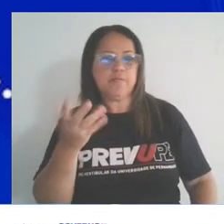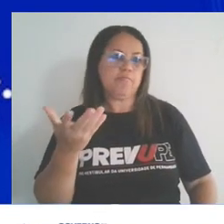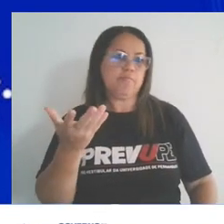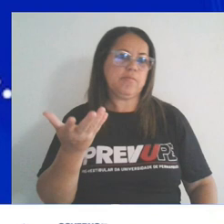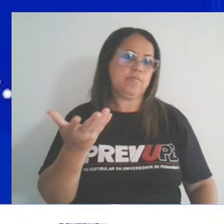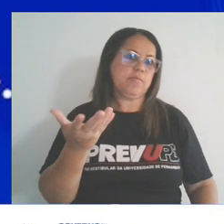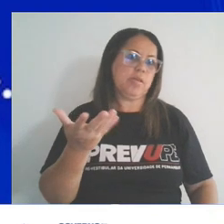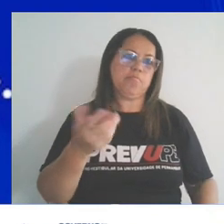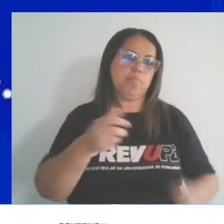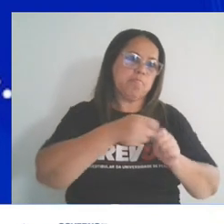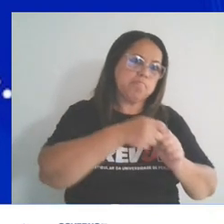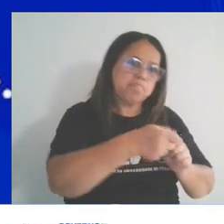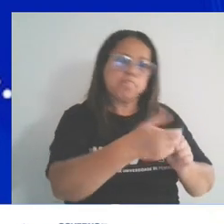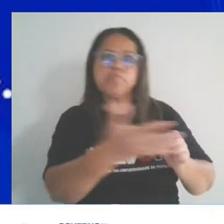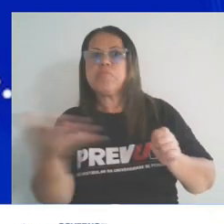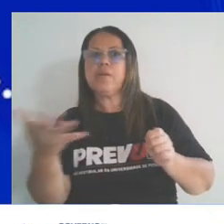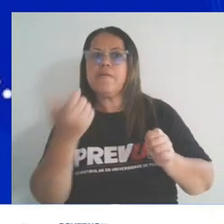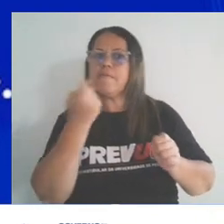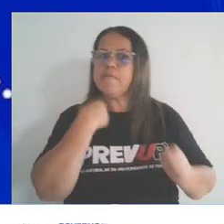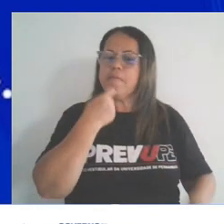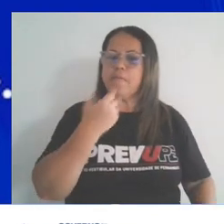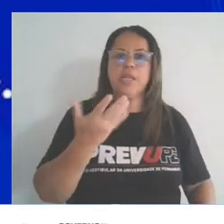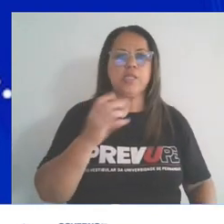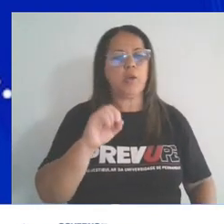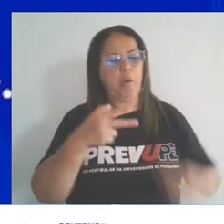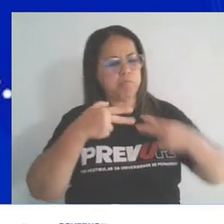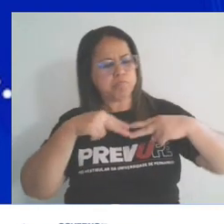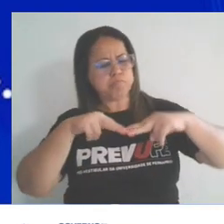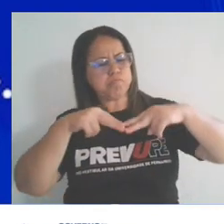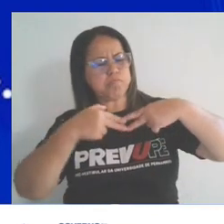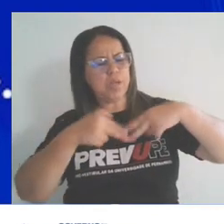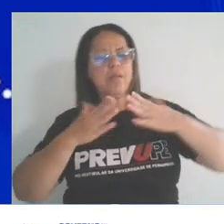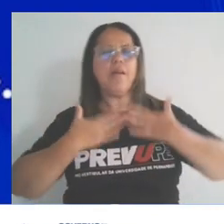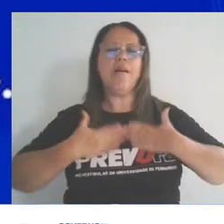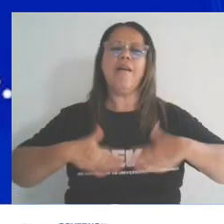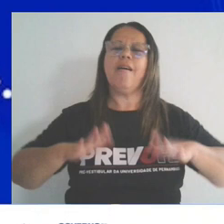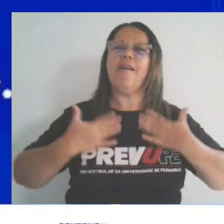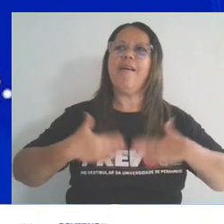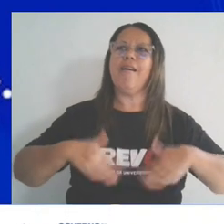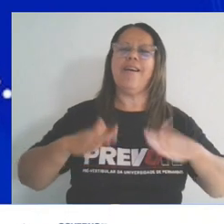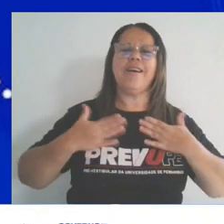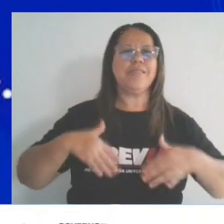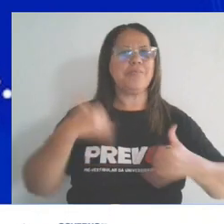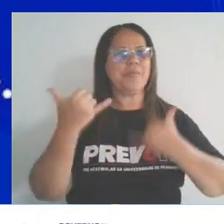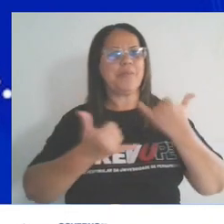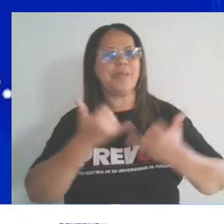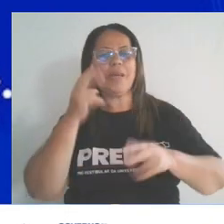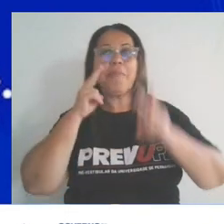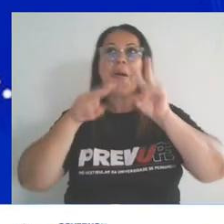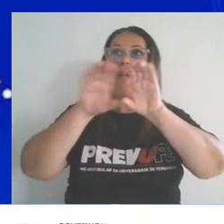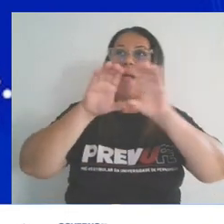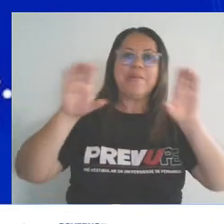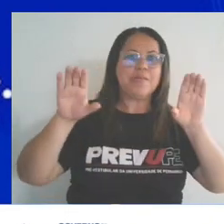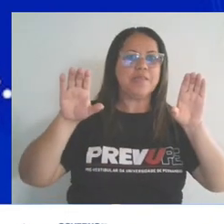trama que estrutura as redes que a gente usa para descansar, para se balançar, para se divertir, para apreciar o céu. É